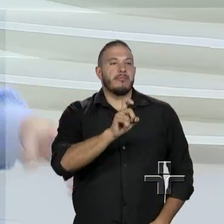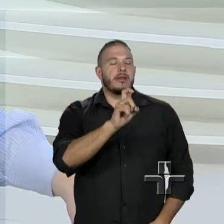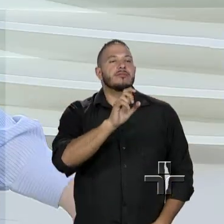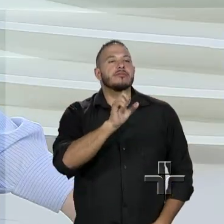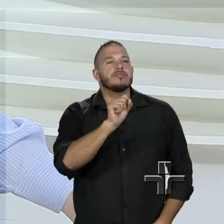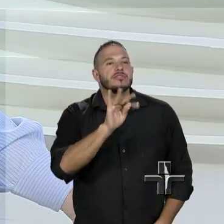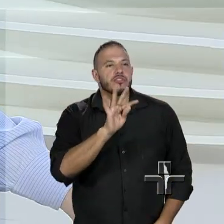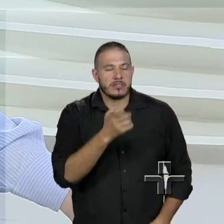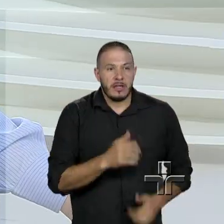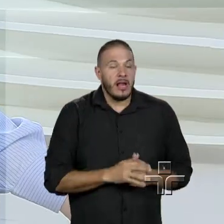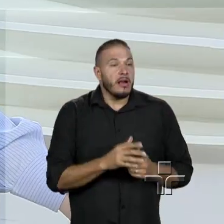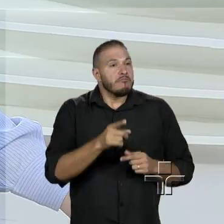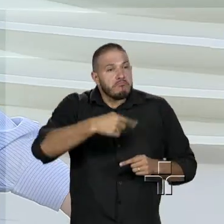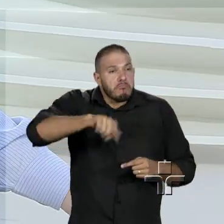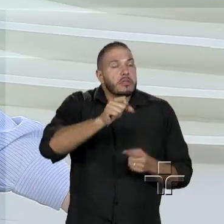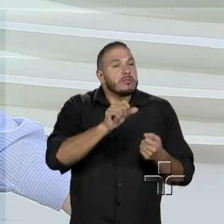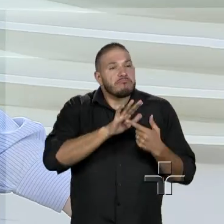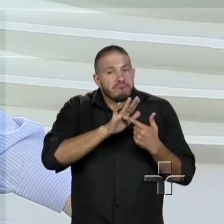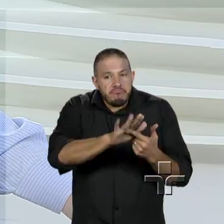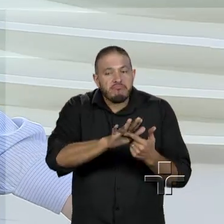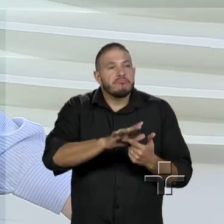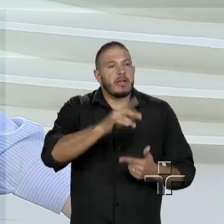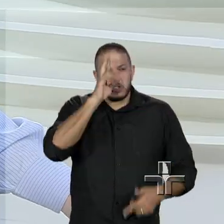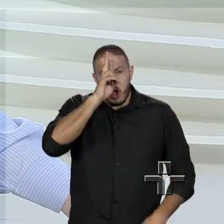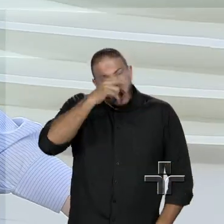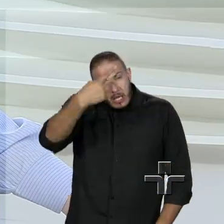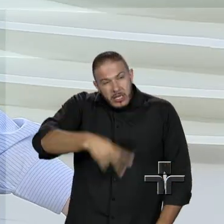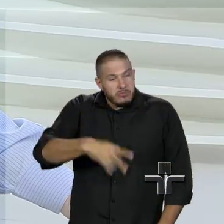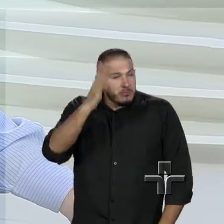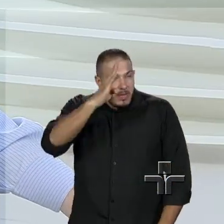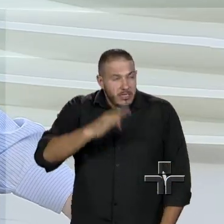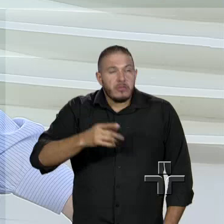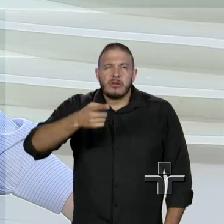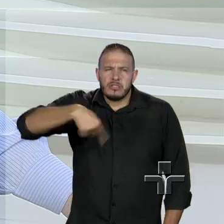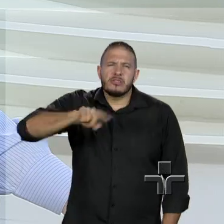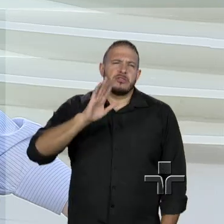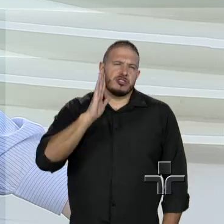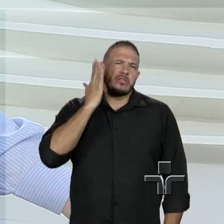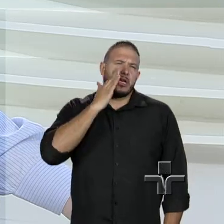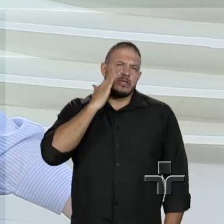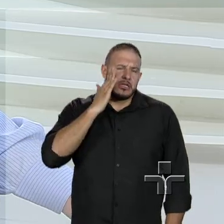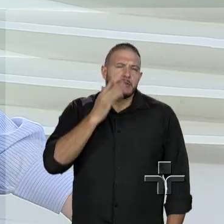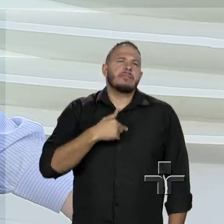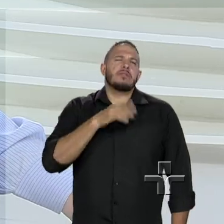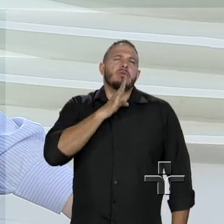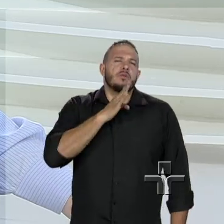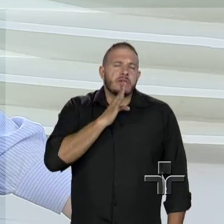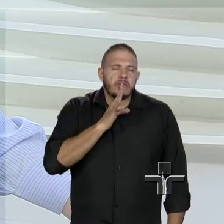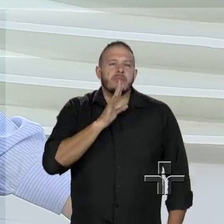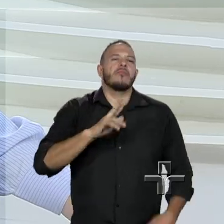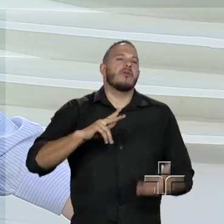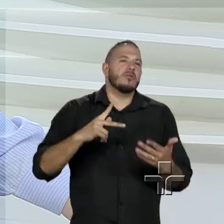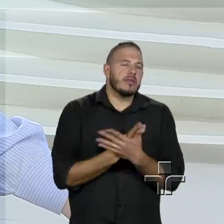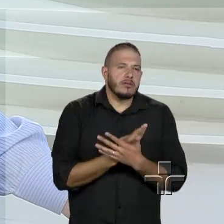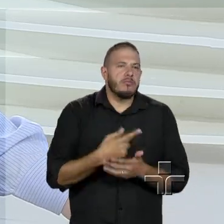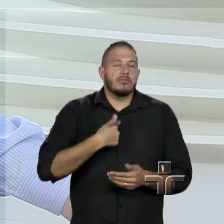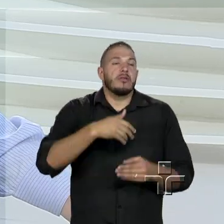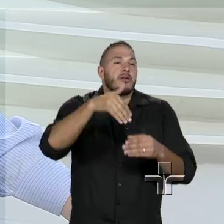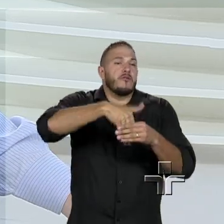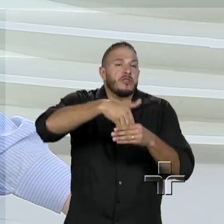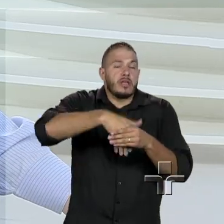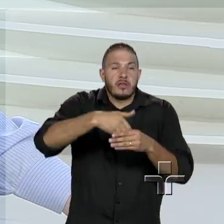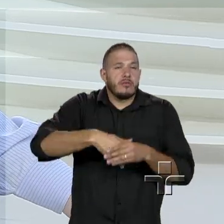sabemos. Bom, basta ver, você volta para a história do Brasil. Nós já sabemos no que deu o plebiscito